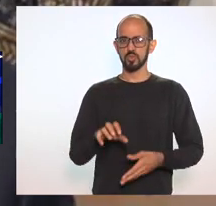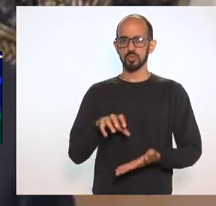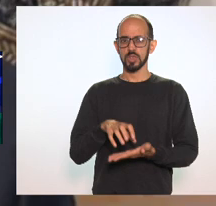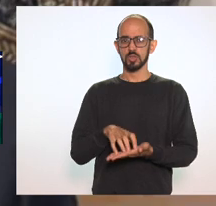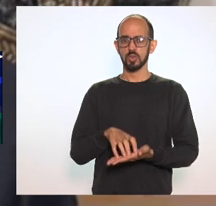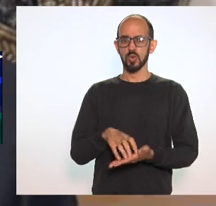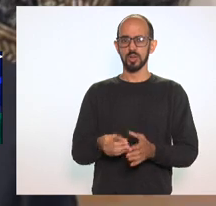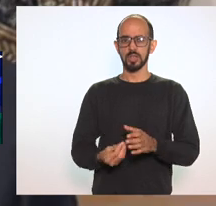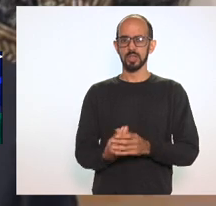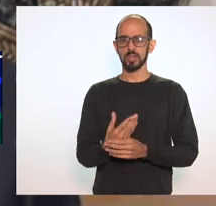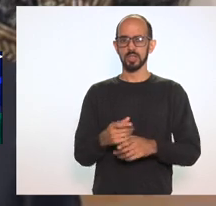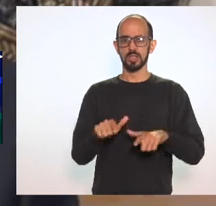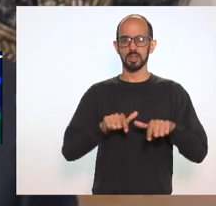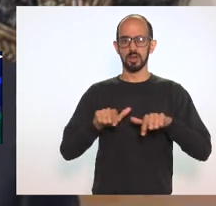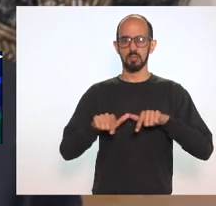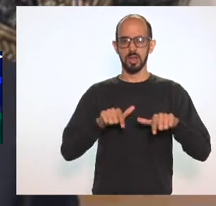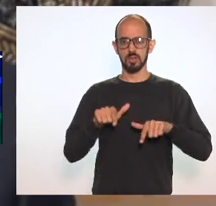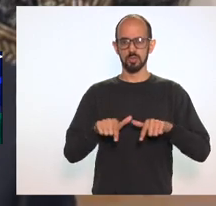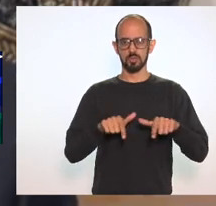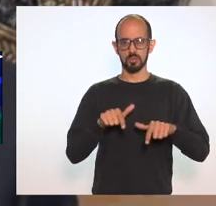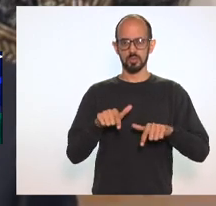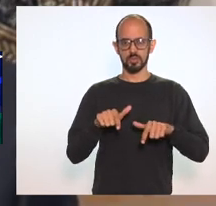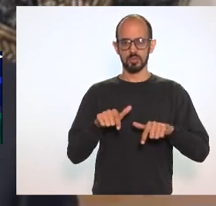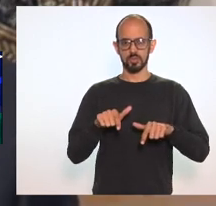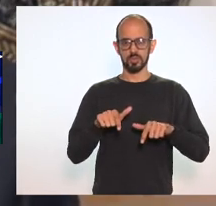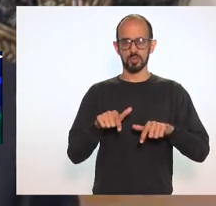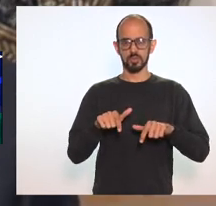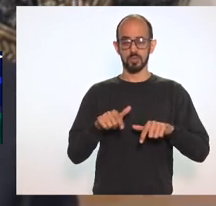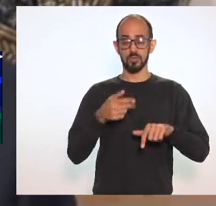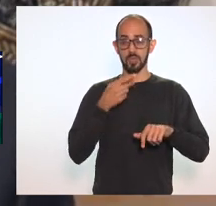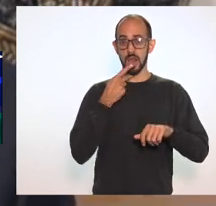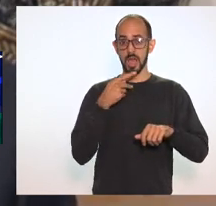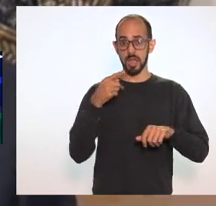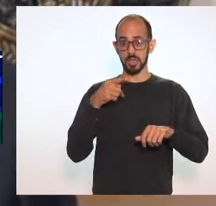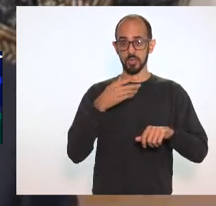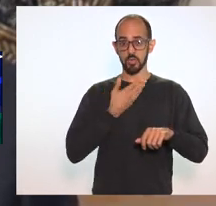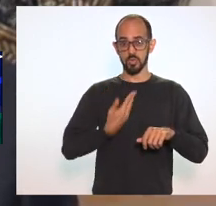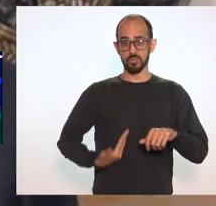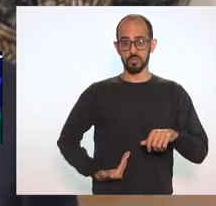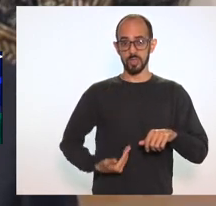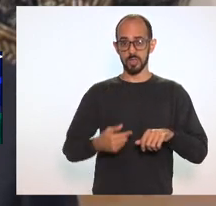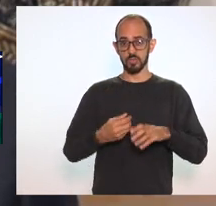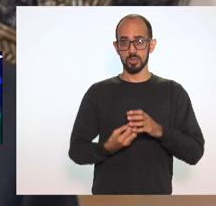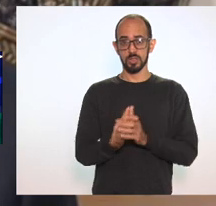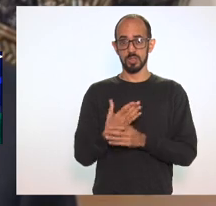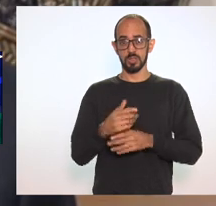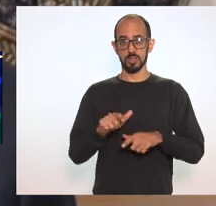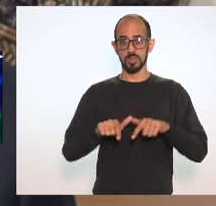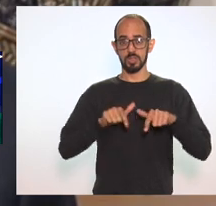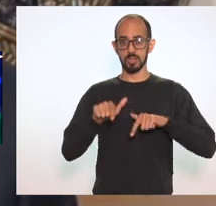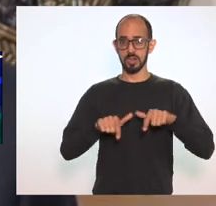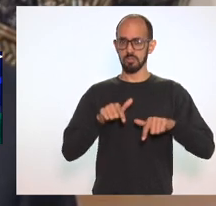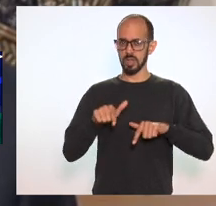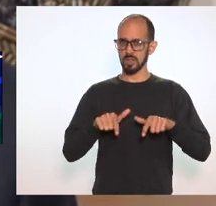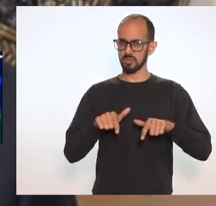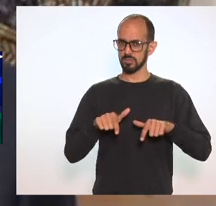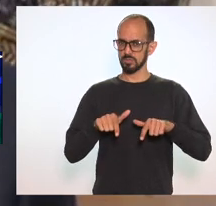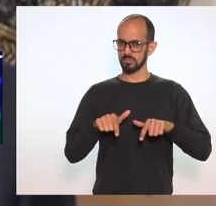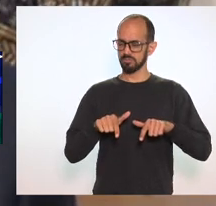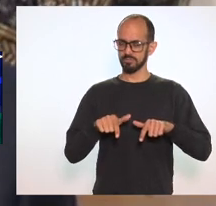empregos quer dizer que o governo que gera empregos Isso é uma falácia